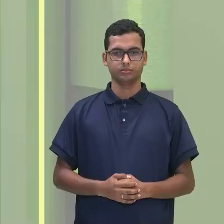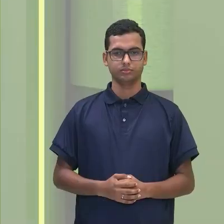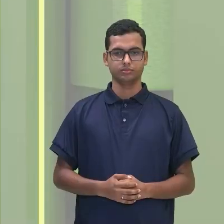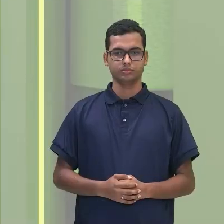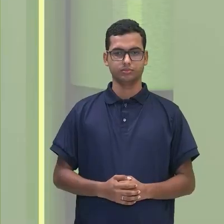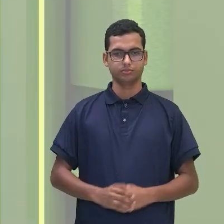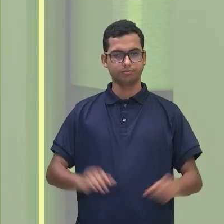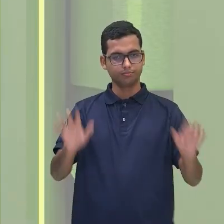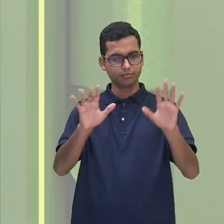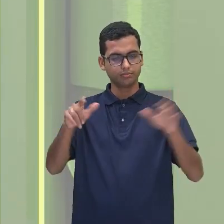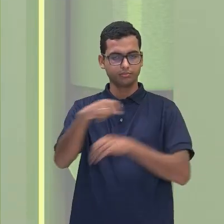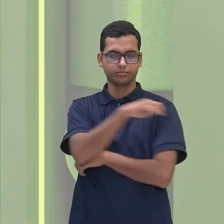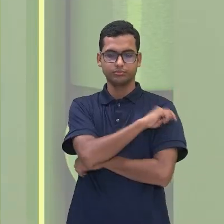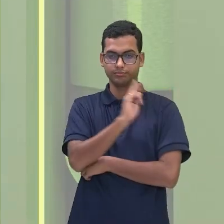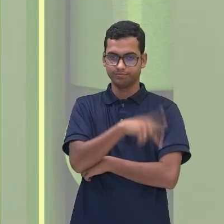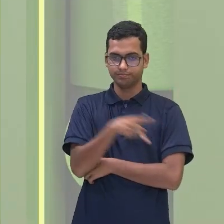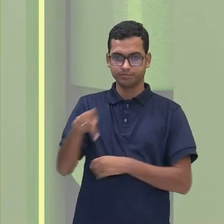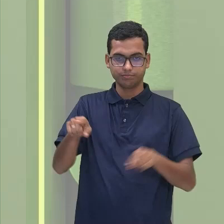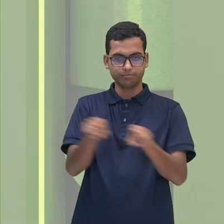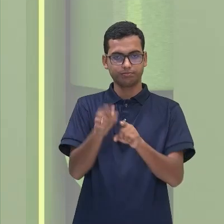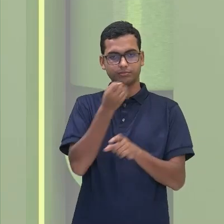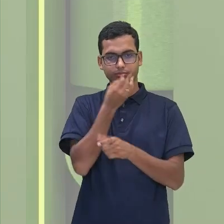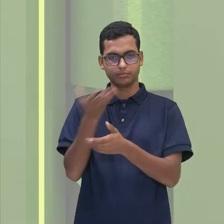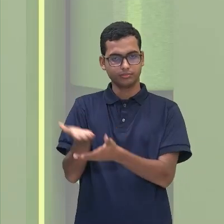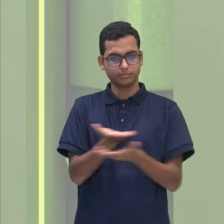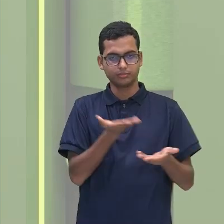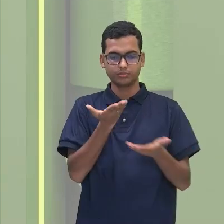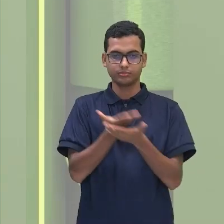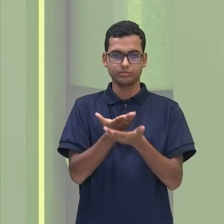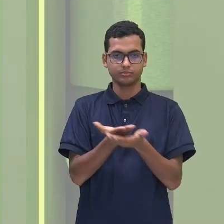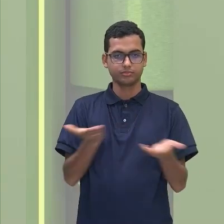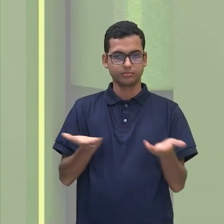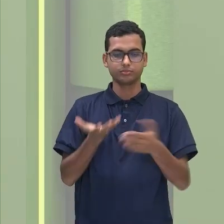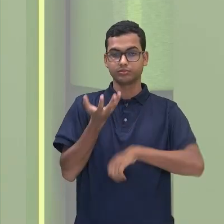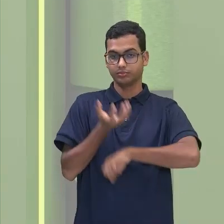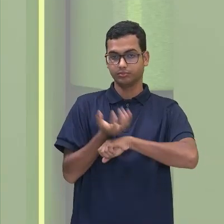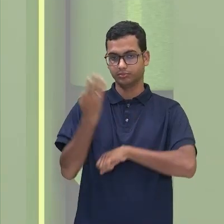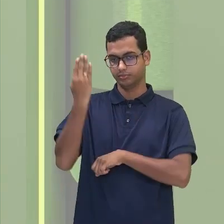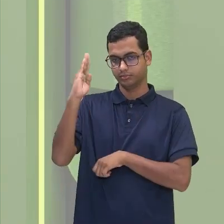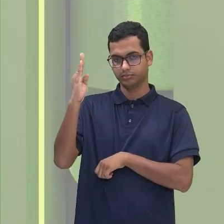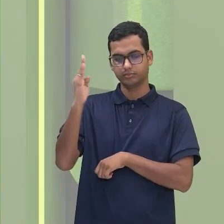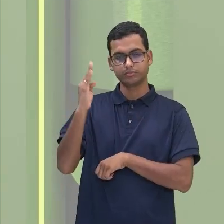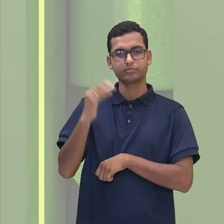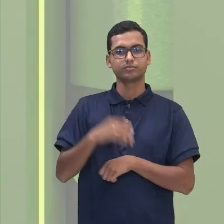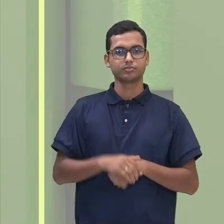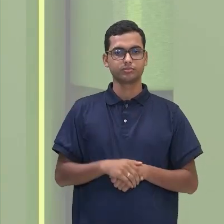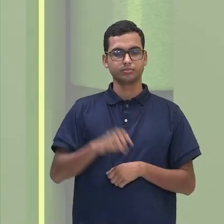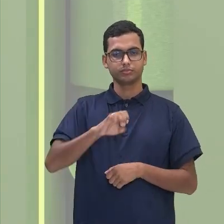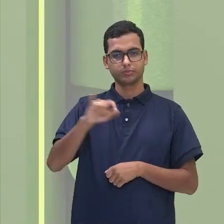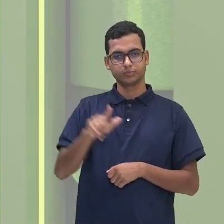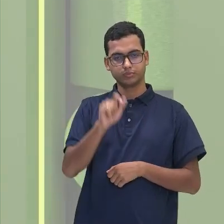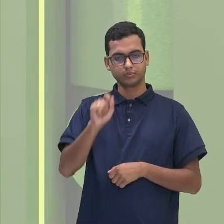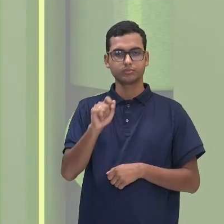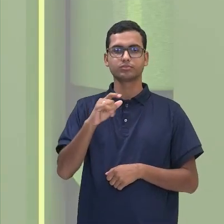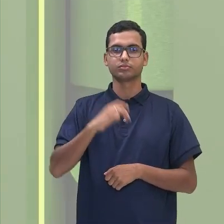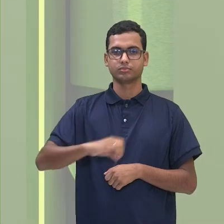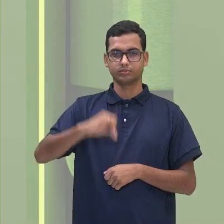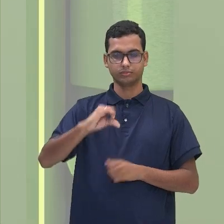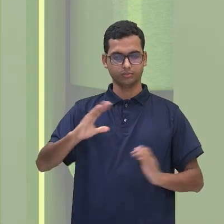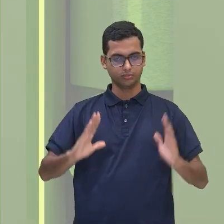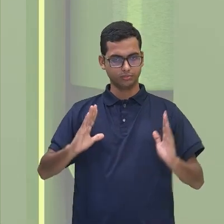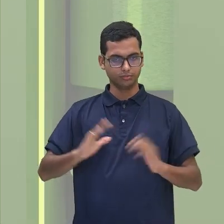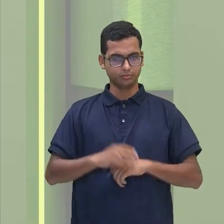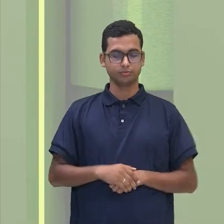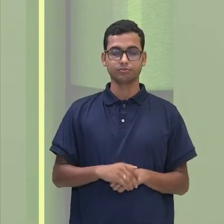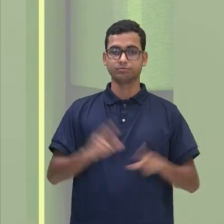Olá, professores e estudantes, sejam bem-vindos aí para a nossa aula de Biologia da EJA nona etapa. Vamos ver aí o